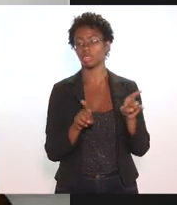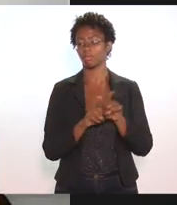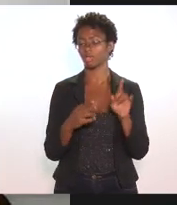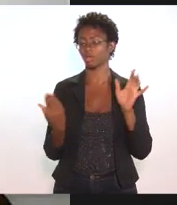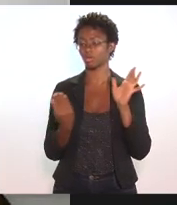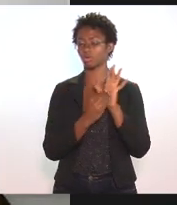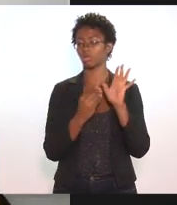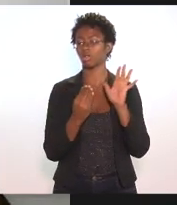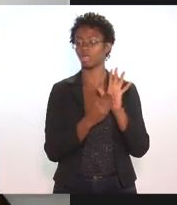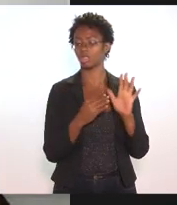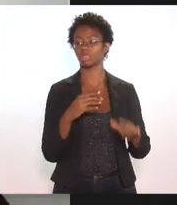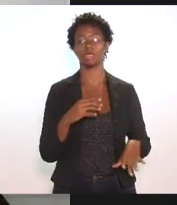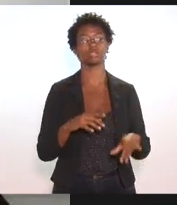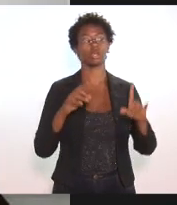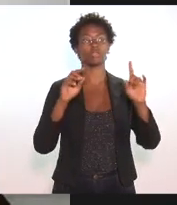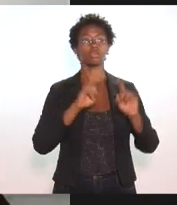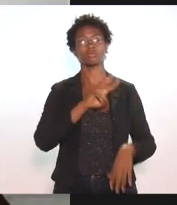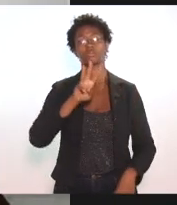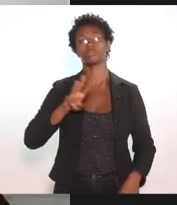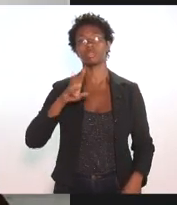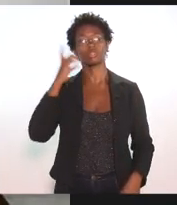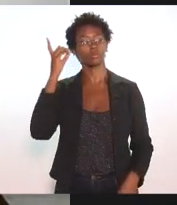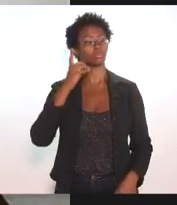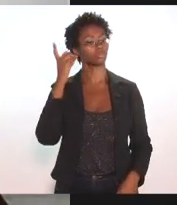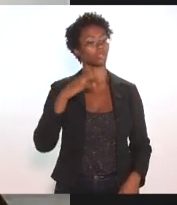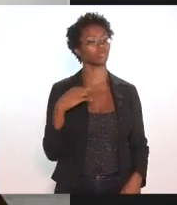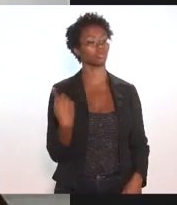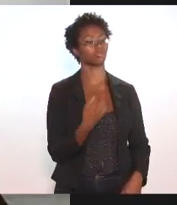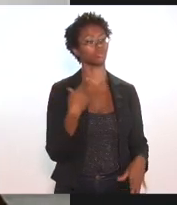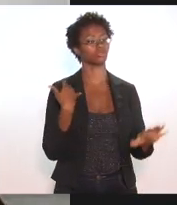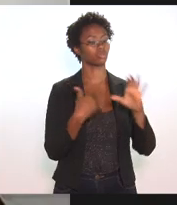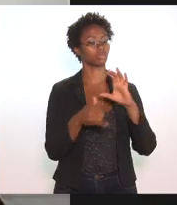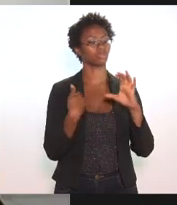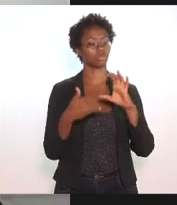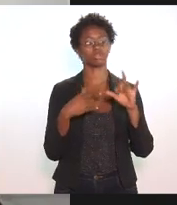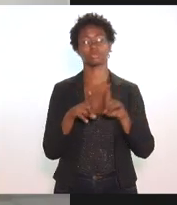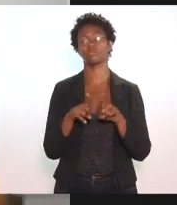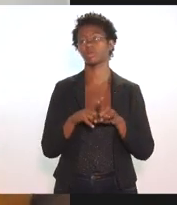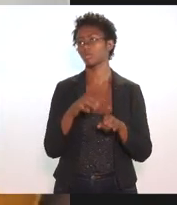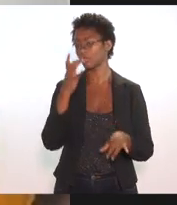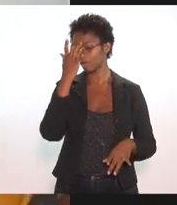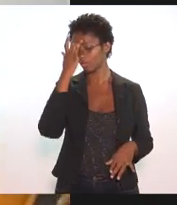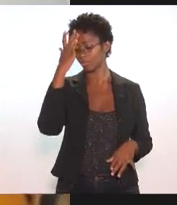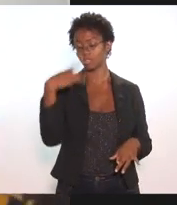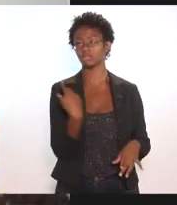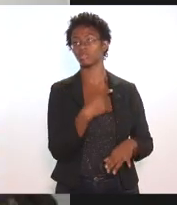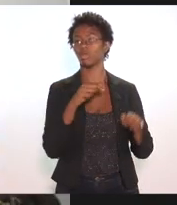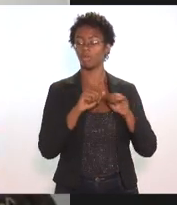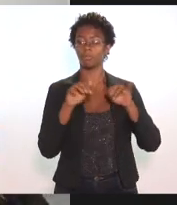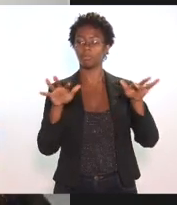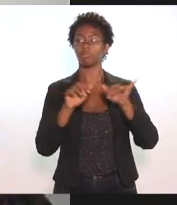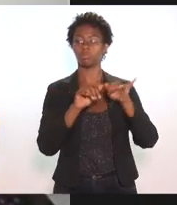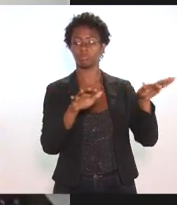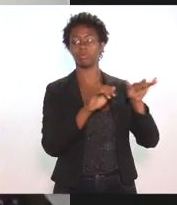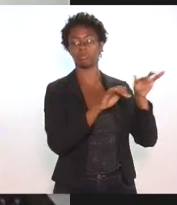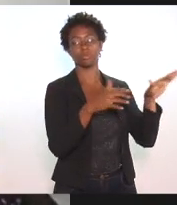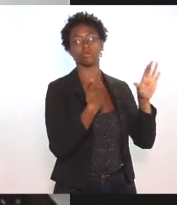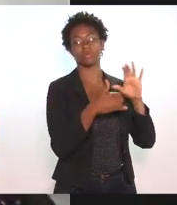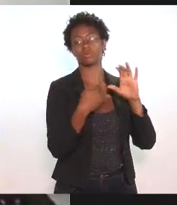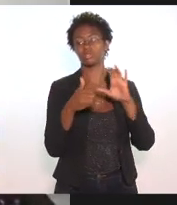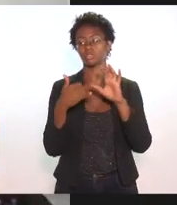na página dos deputados e das deputadas, né, no nosso WhatsApp, que aí fica mais fácil que eles possam enviar pelo